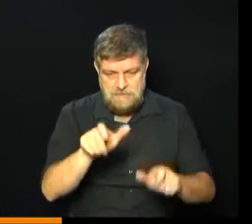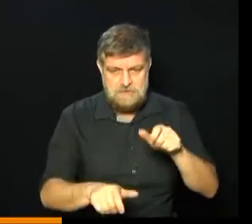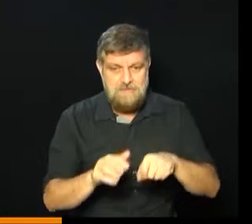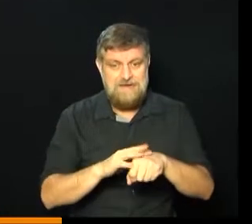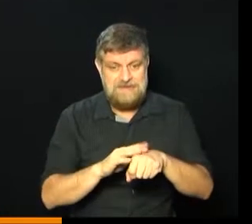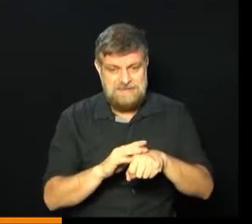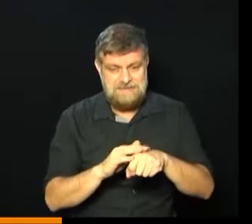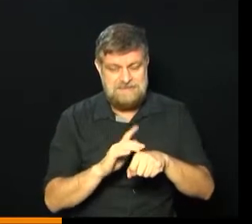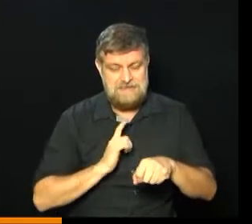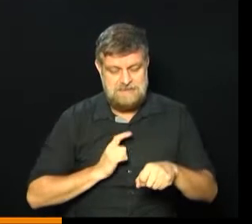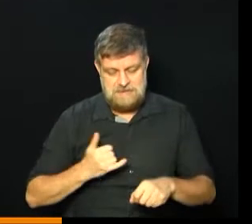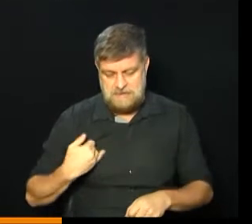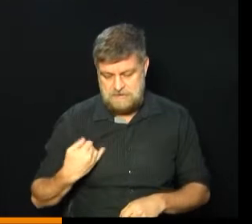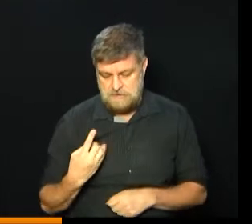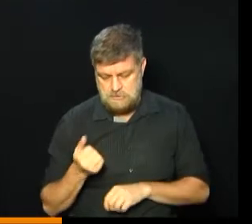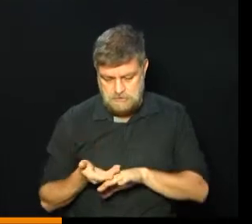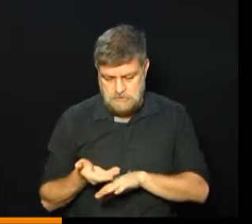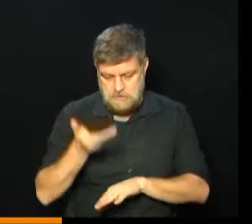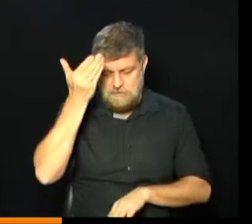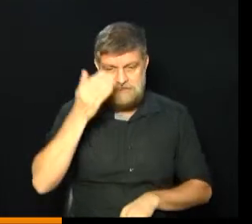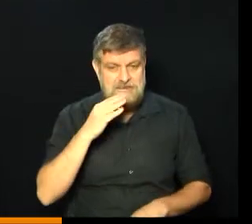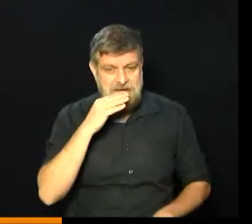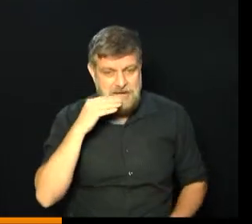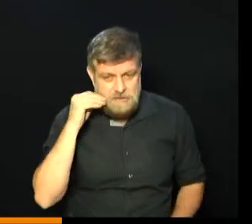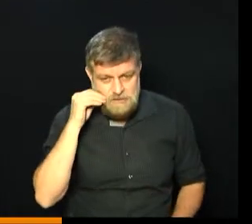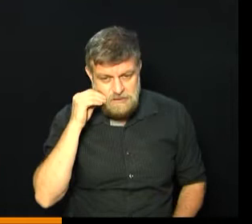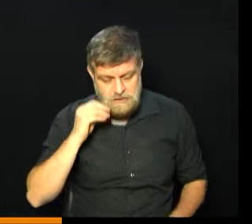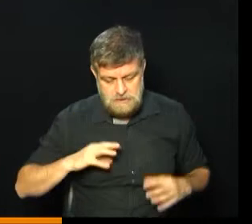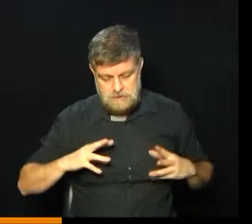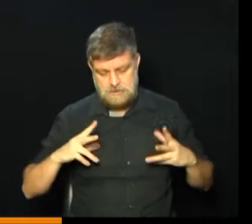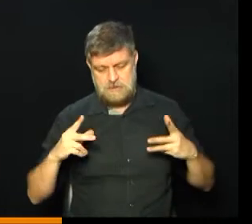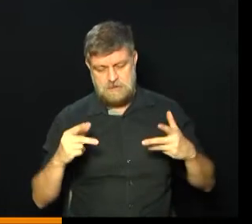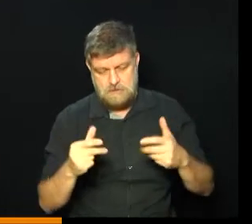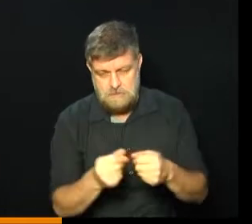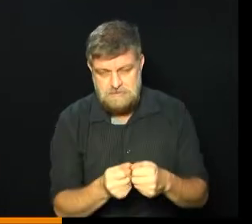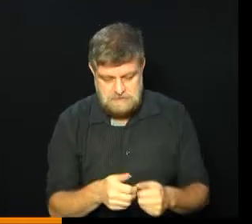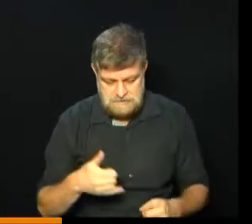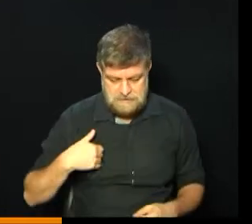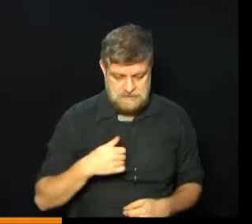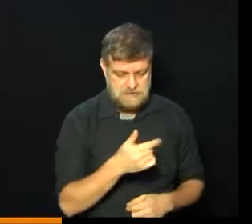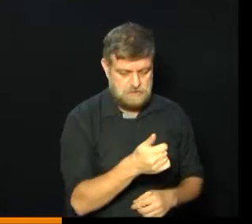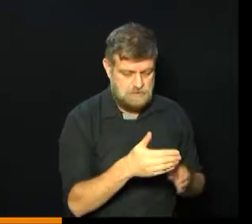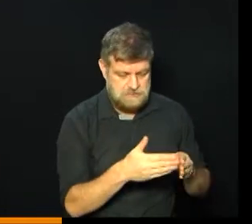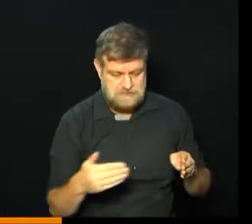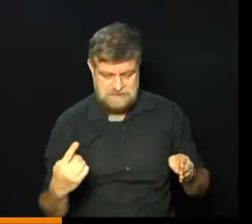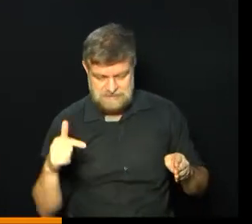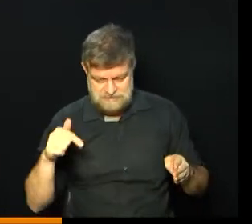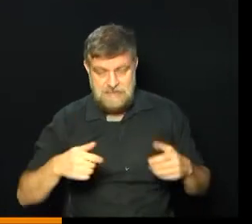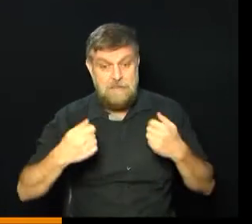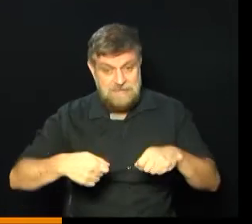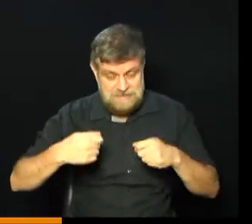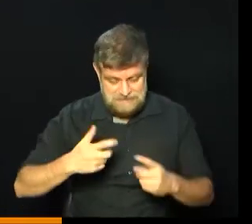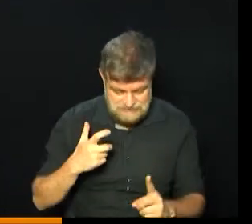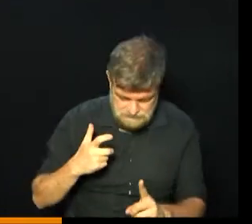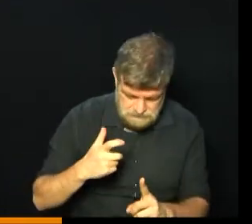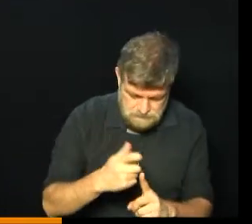que tem 18 anos ou mais adolescentes todos em entre 12 e 17 anos devem se